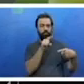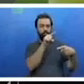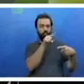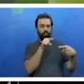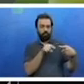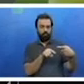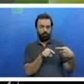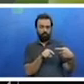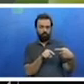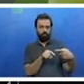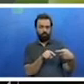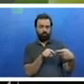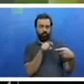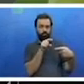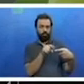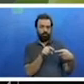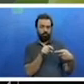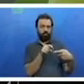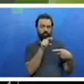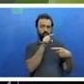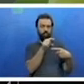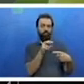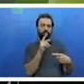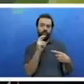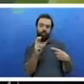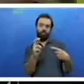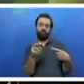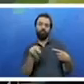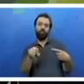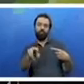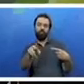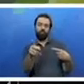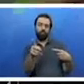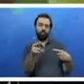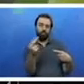divisão entre elas é constante.